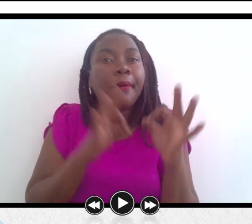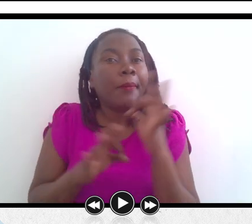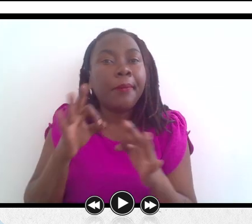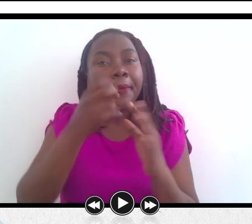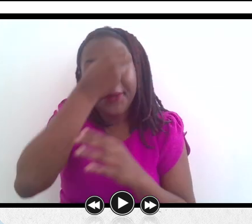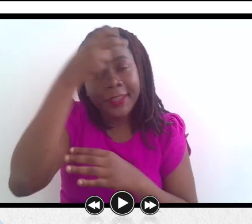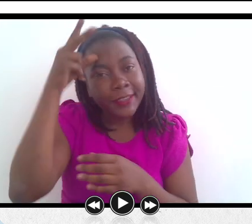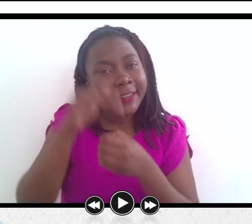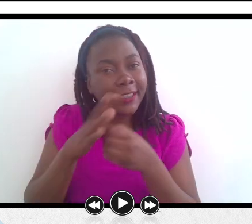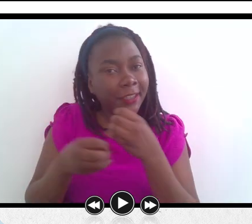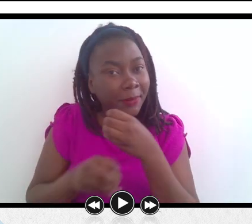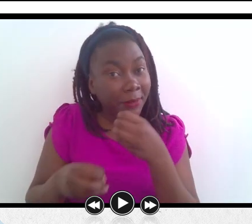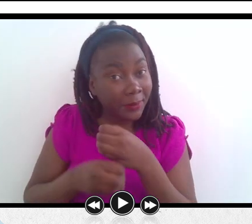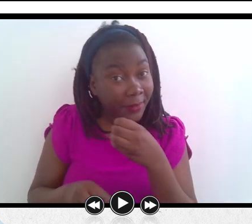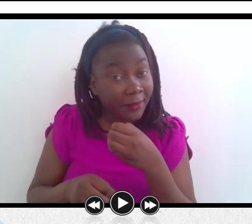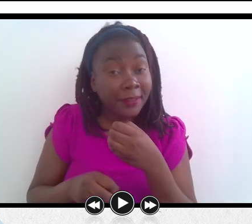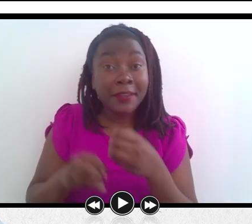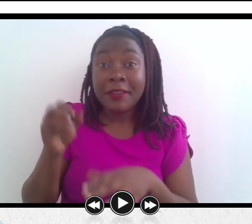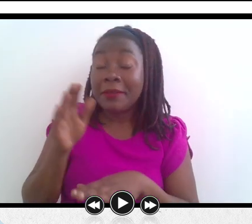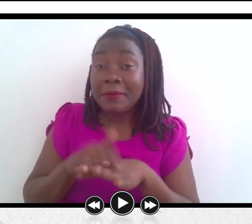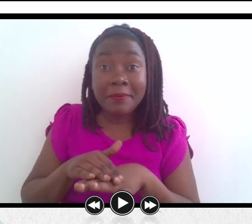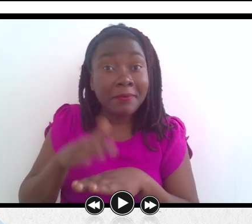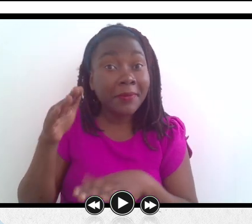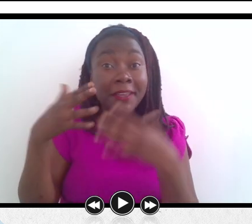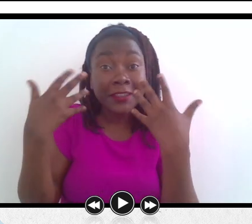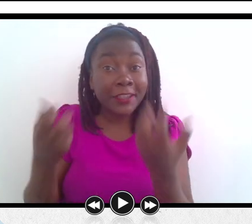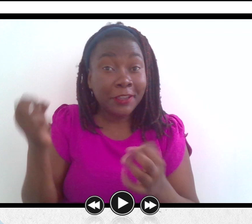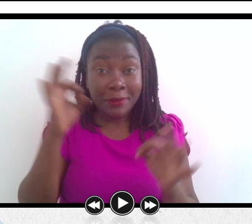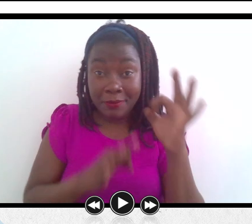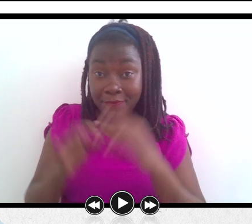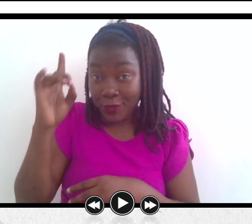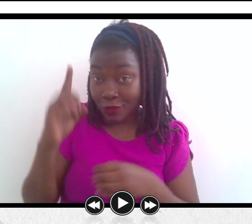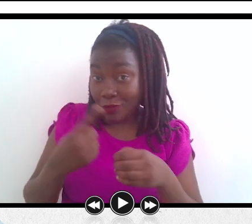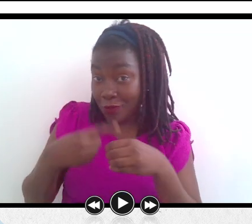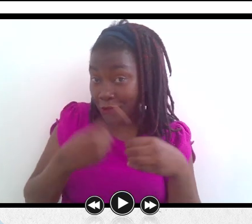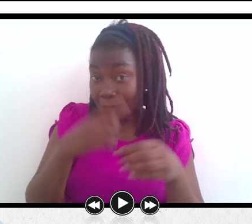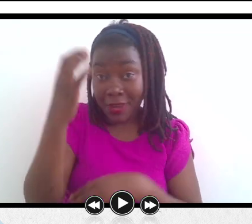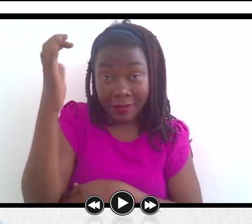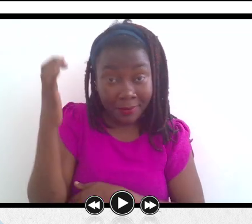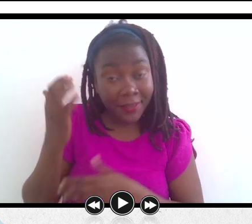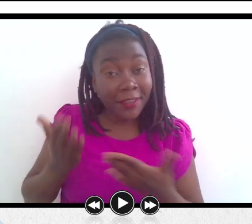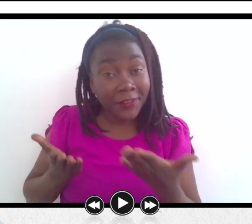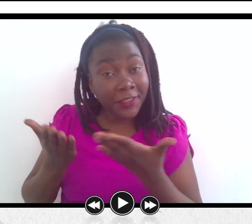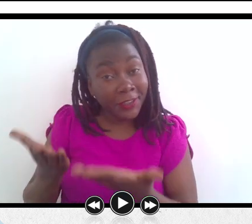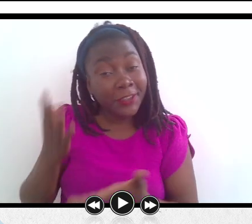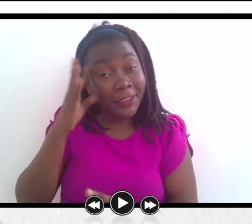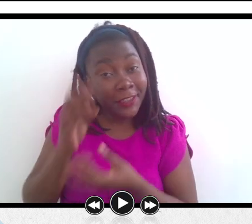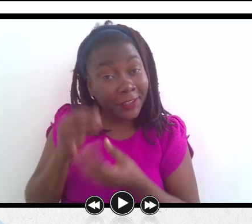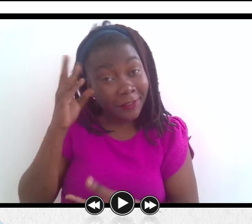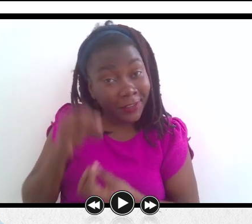declividade, né? O plano setorial de drenagem urbana, ele acaba trazendo isso tudo muito mais descrito. Isso